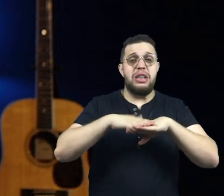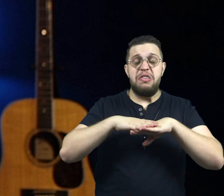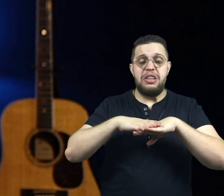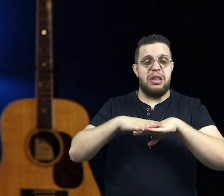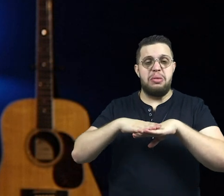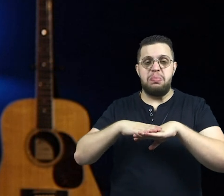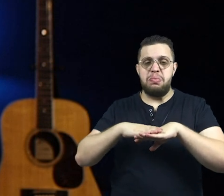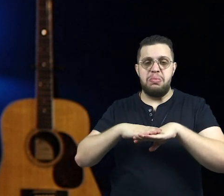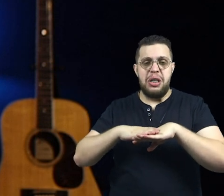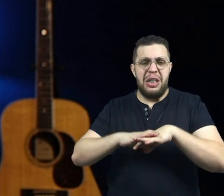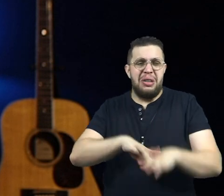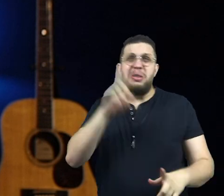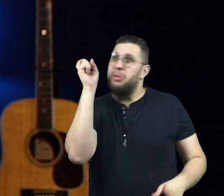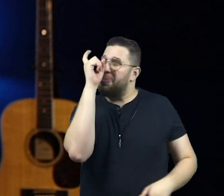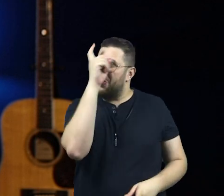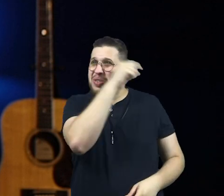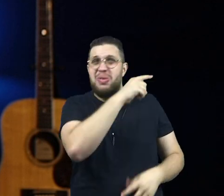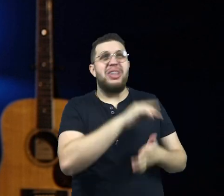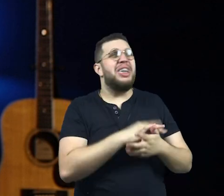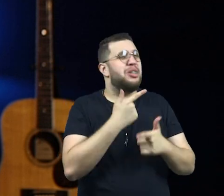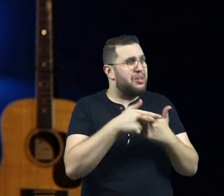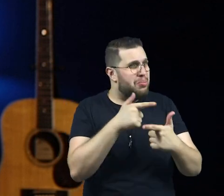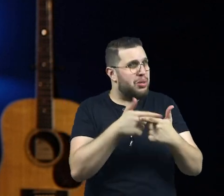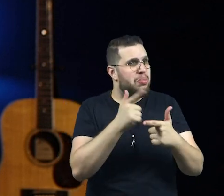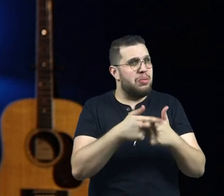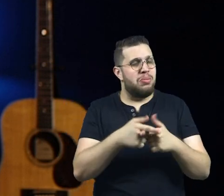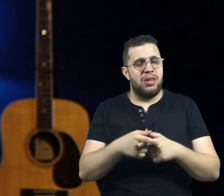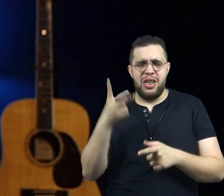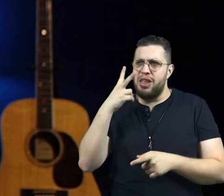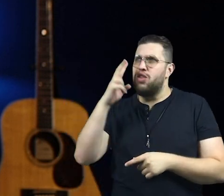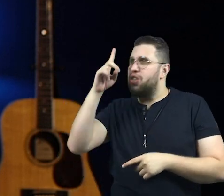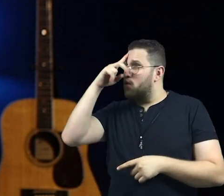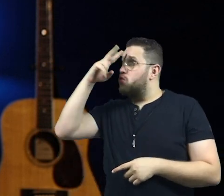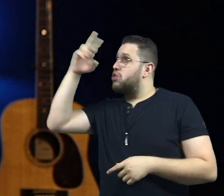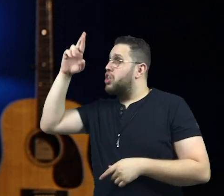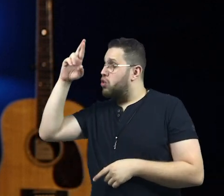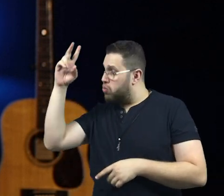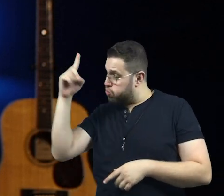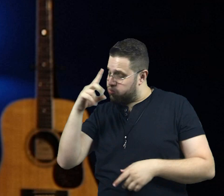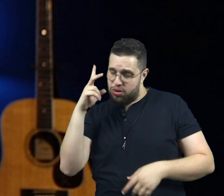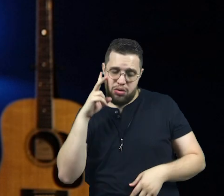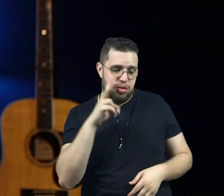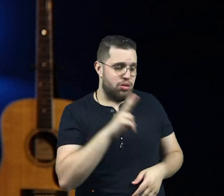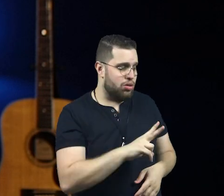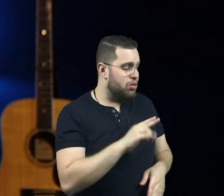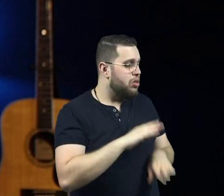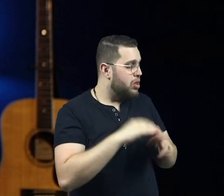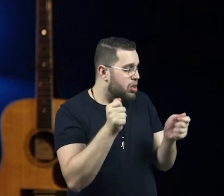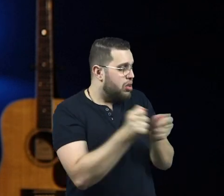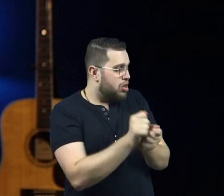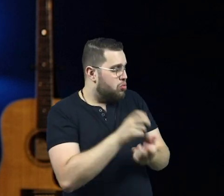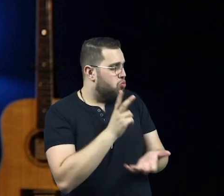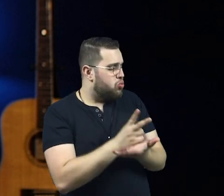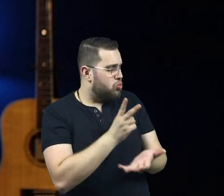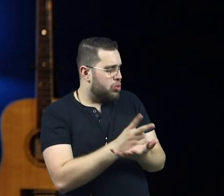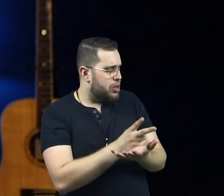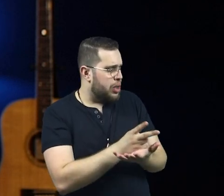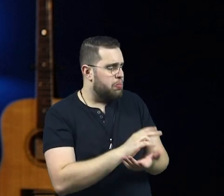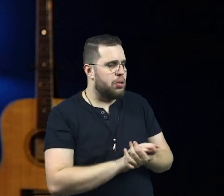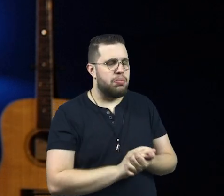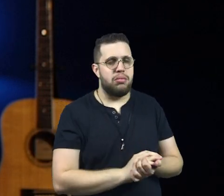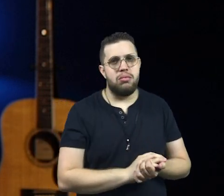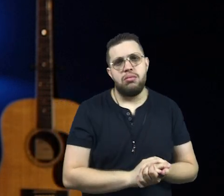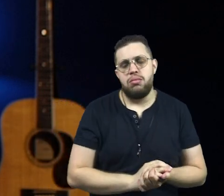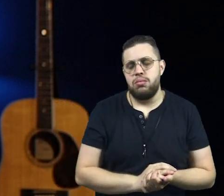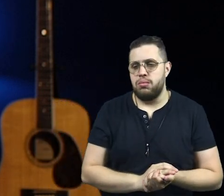passando, observe que Deus está permitindo para trazer algo bom para você. Em Lamentações, capítulo